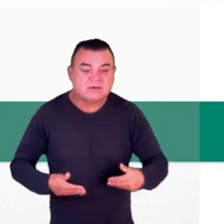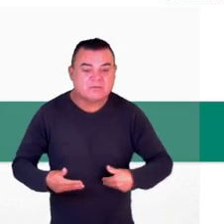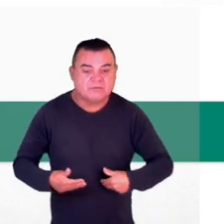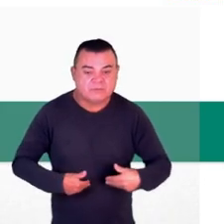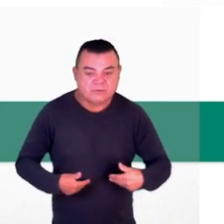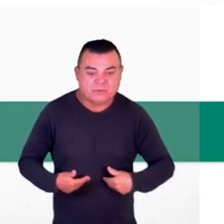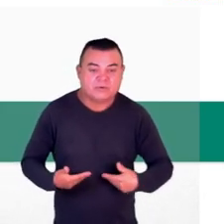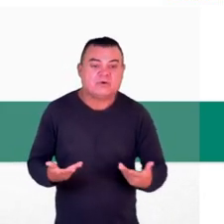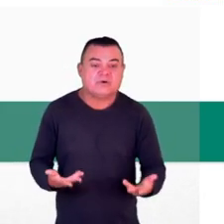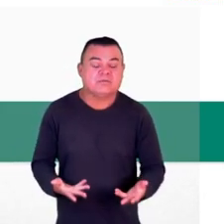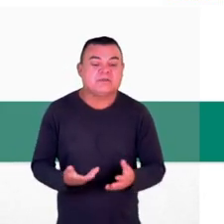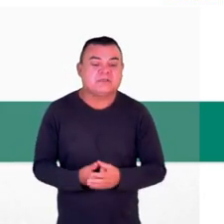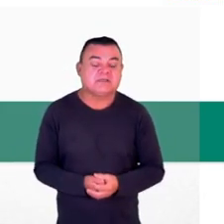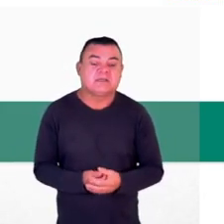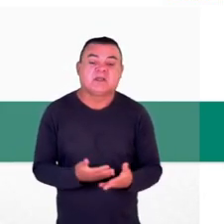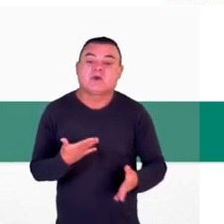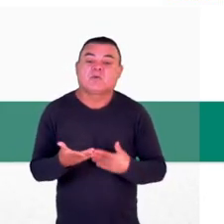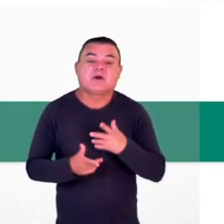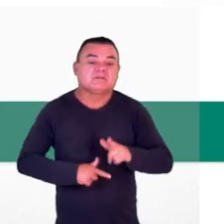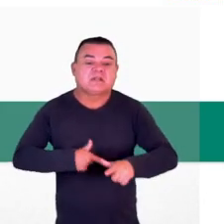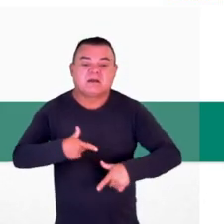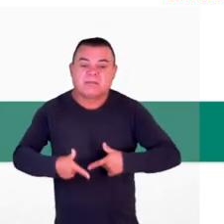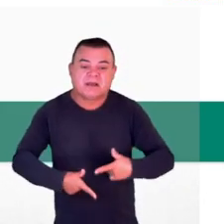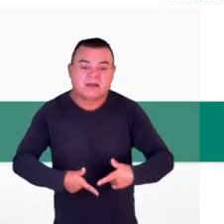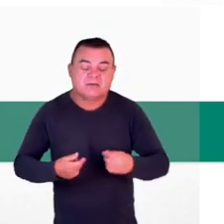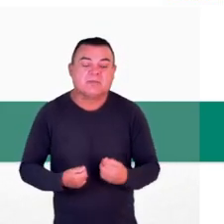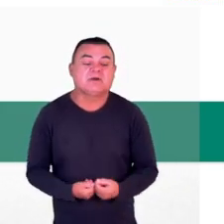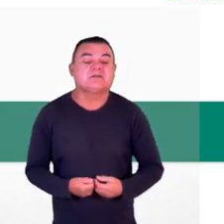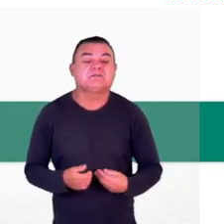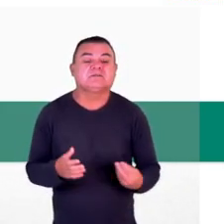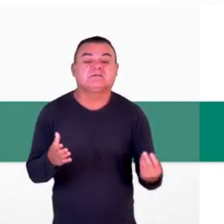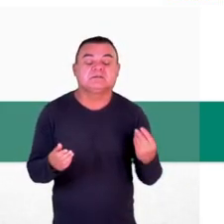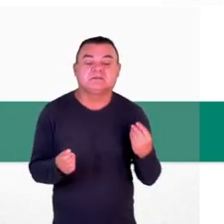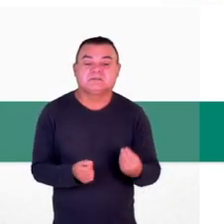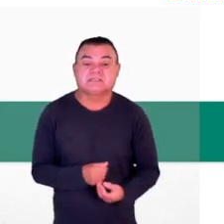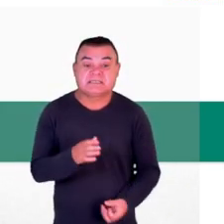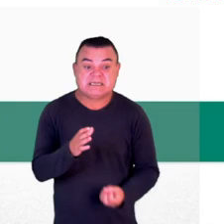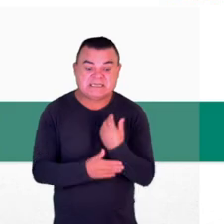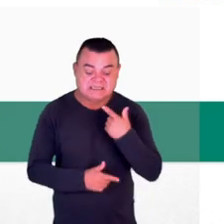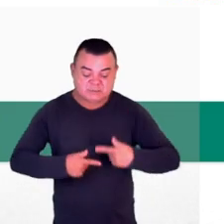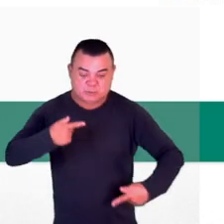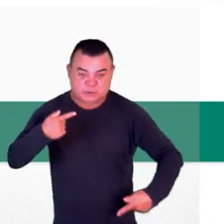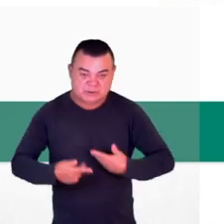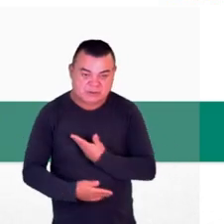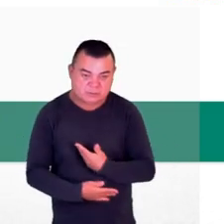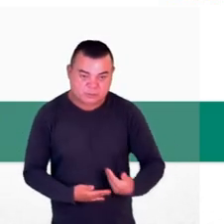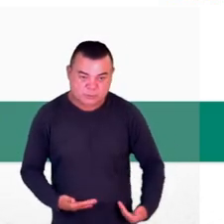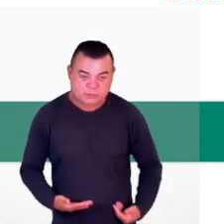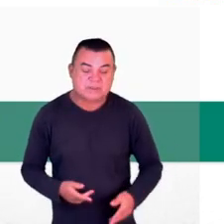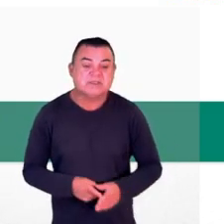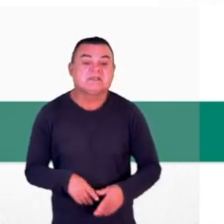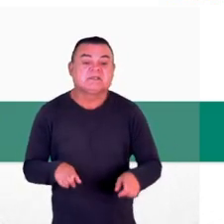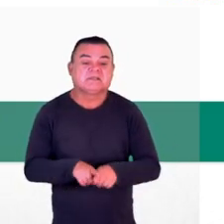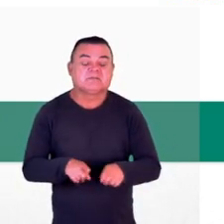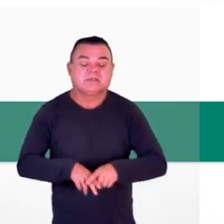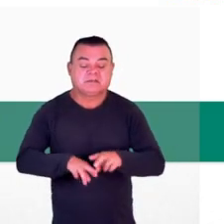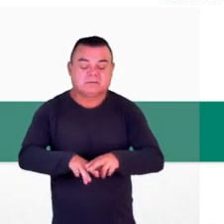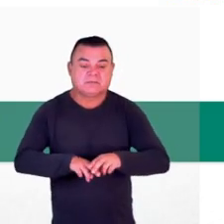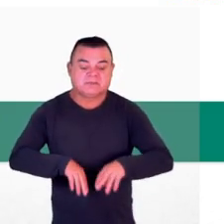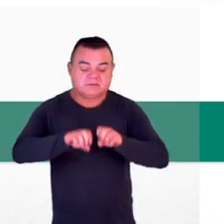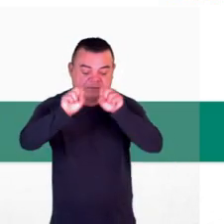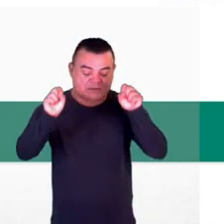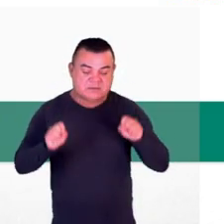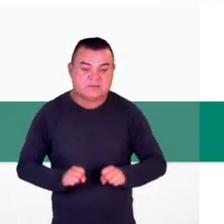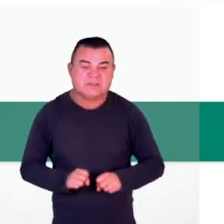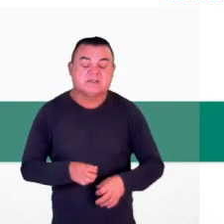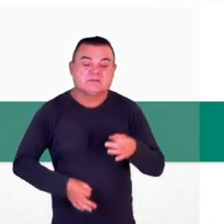né e que papel podem desempenhar as políticas públicas que papel pode ser exercido pelo sistema de Justiça na promoção da